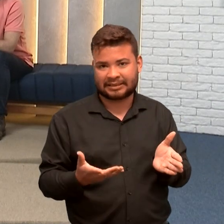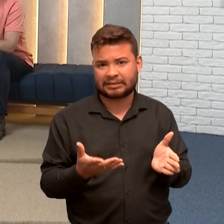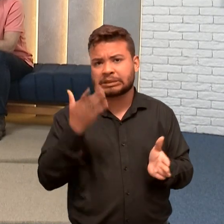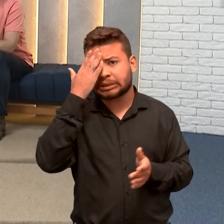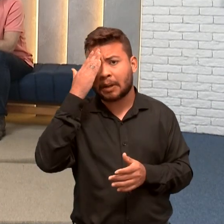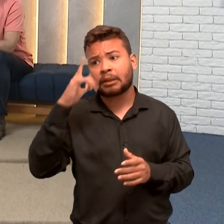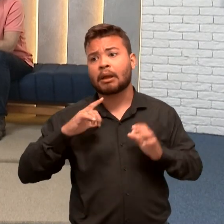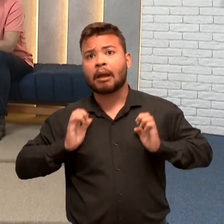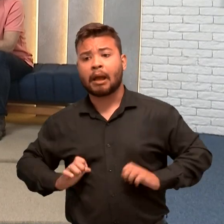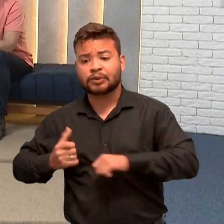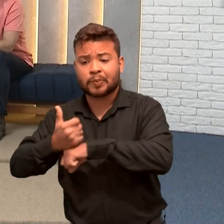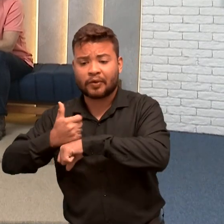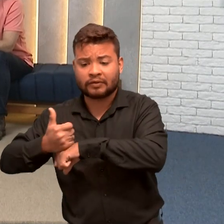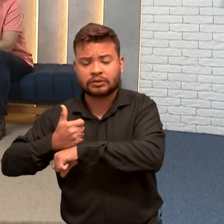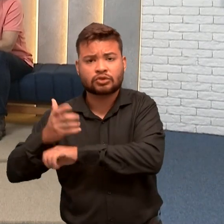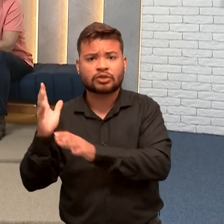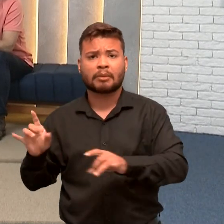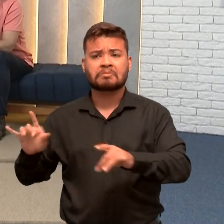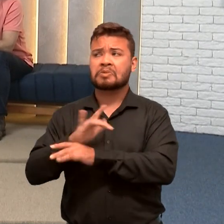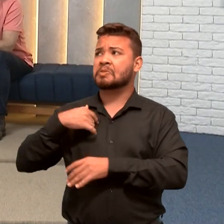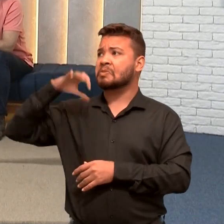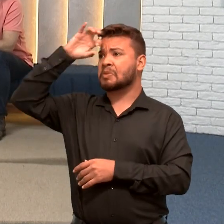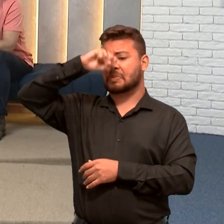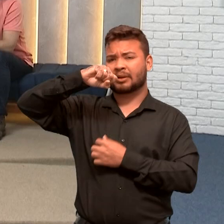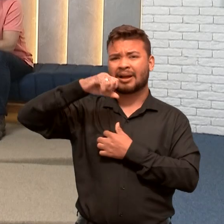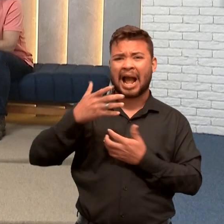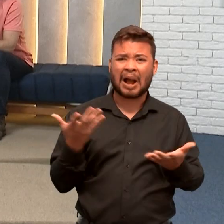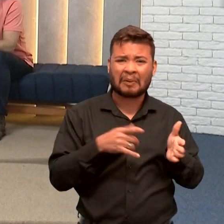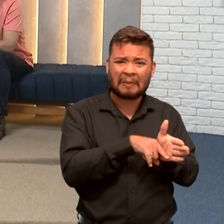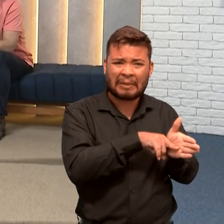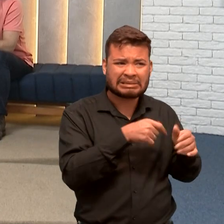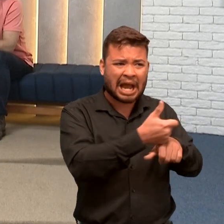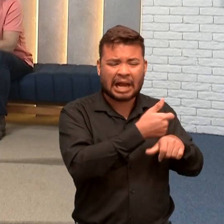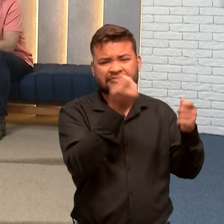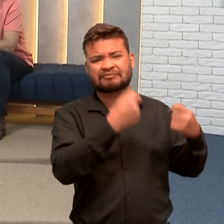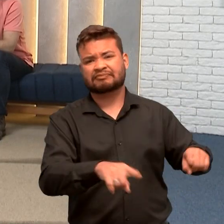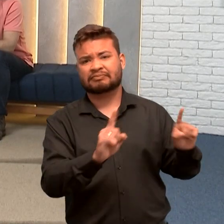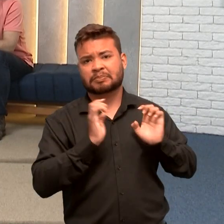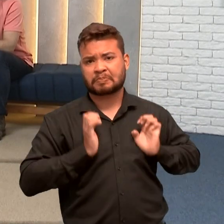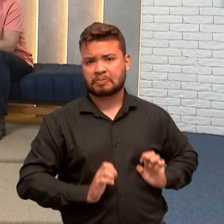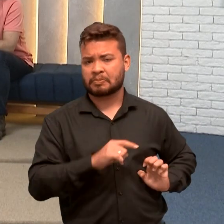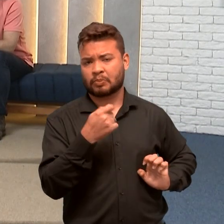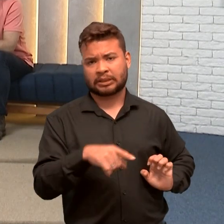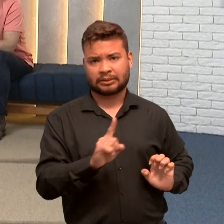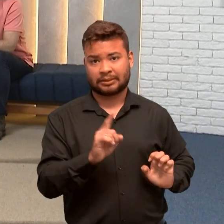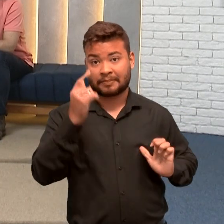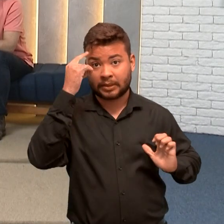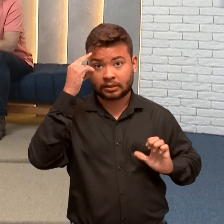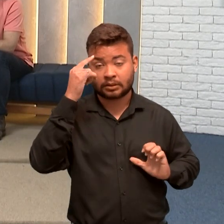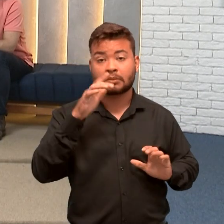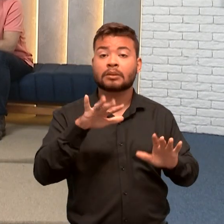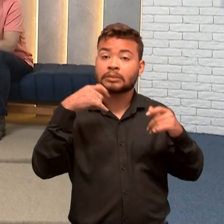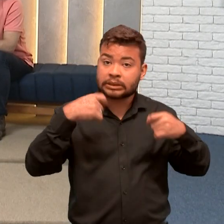a ética profissional, nossa, eu já aprendi, agora eu venho com a ética em pesquisa, não precisa. Então, já precisa, porque